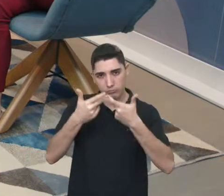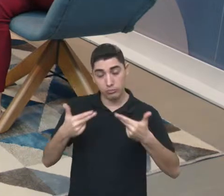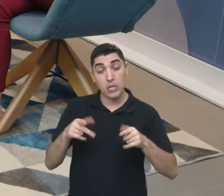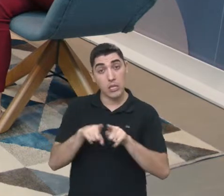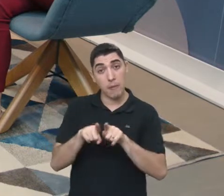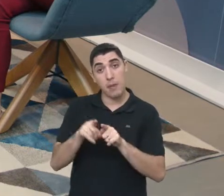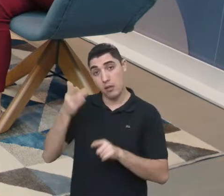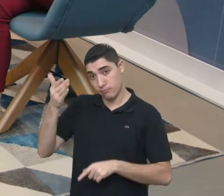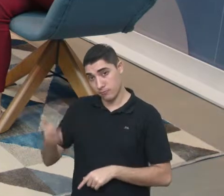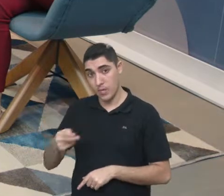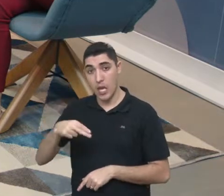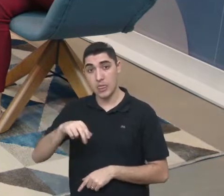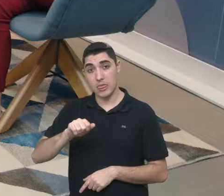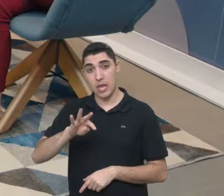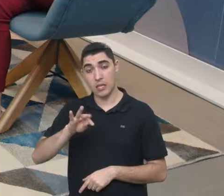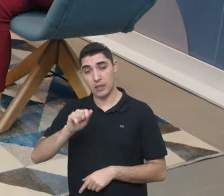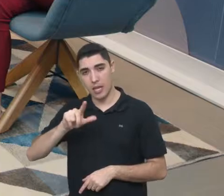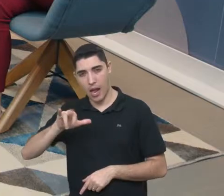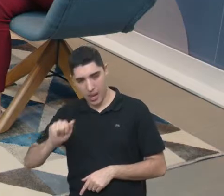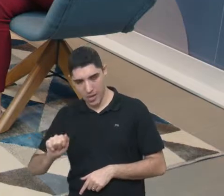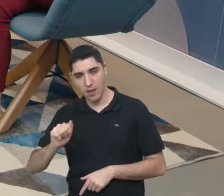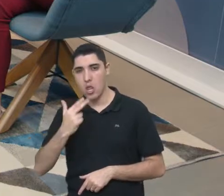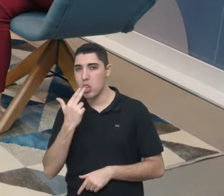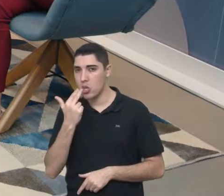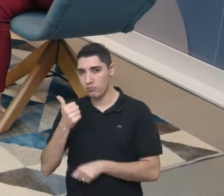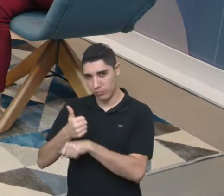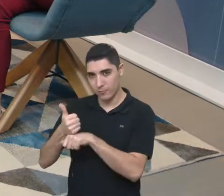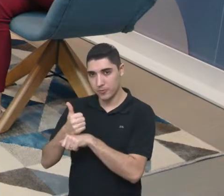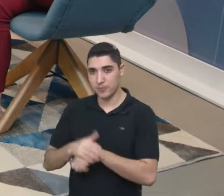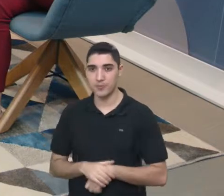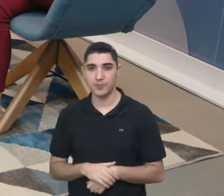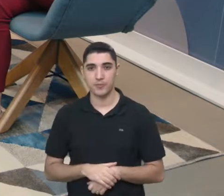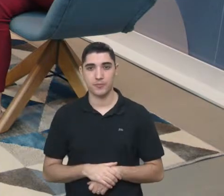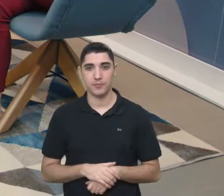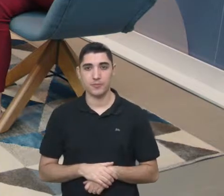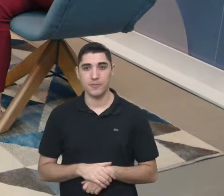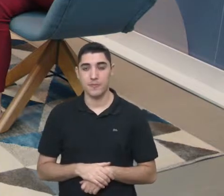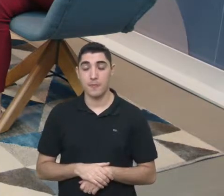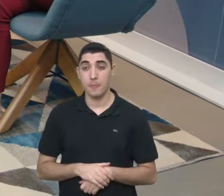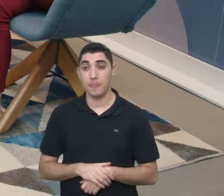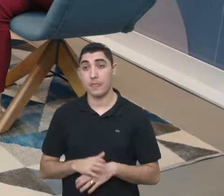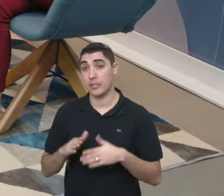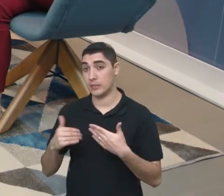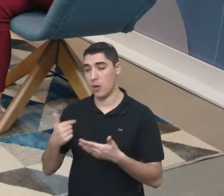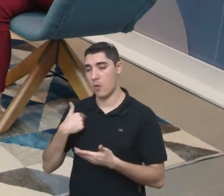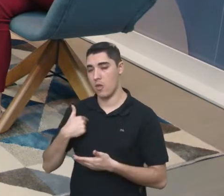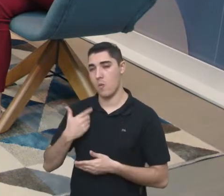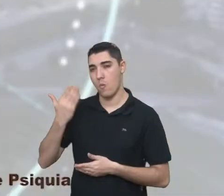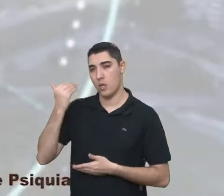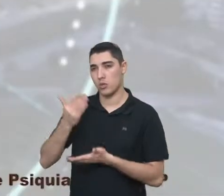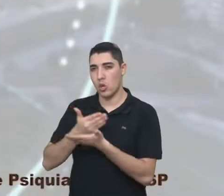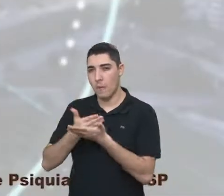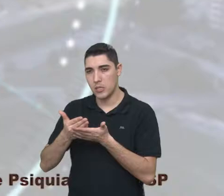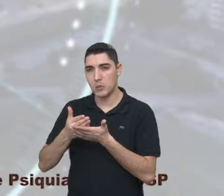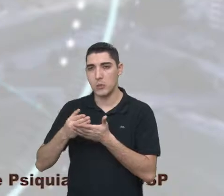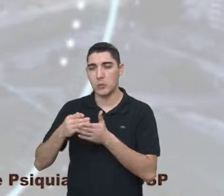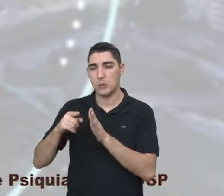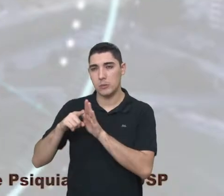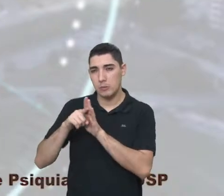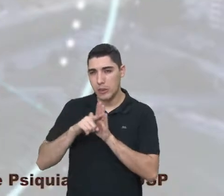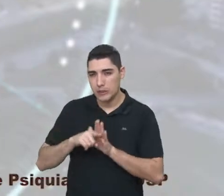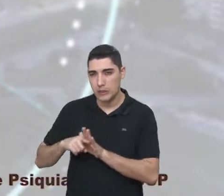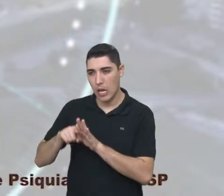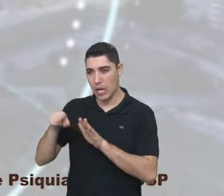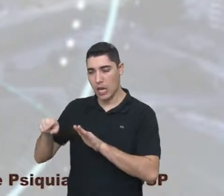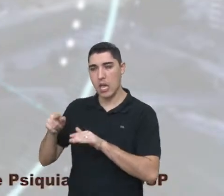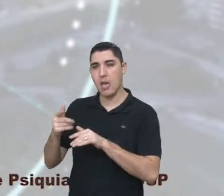dados. A Natália, também nutricionista, conta um pouquinho para a gente. Então, quando eu comecei a pesquisar sobre transtornos